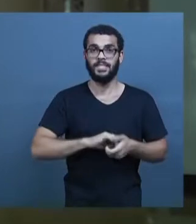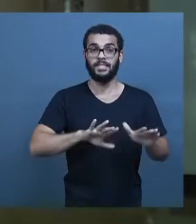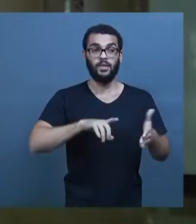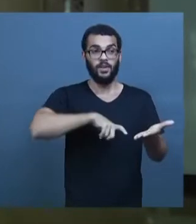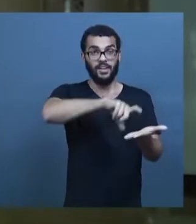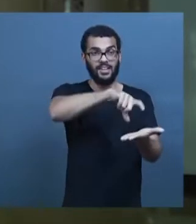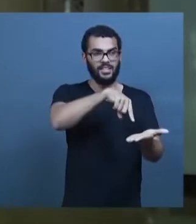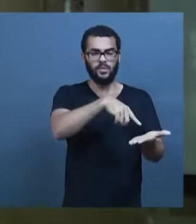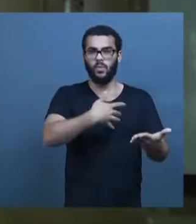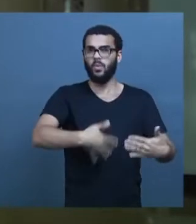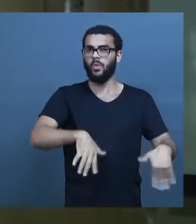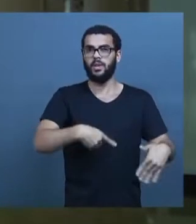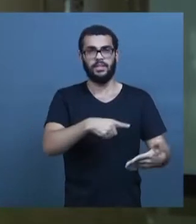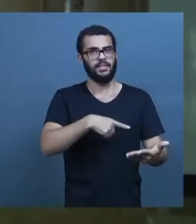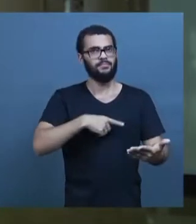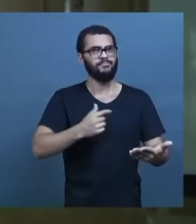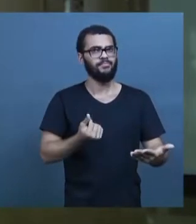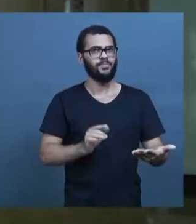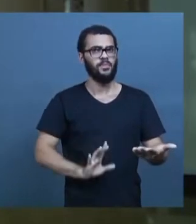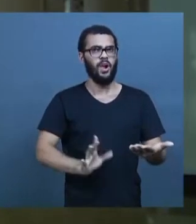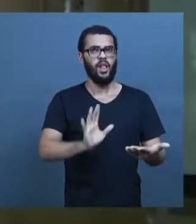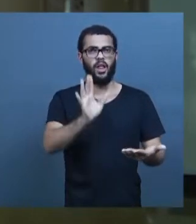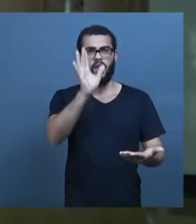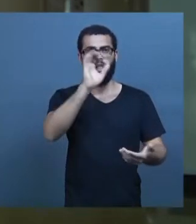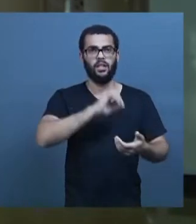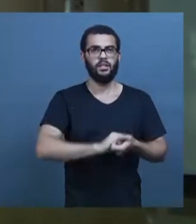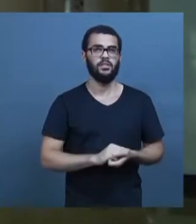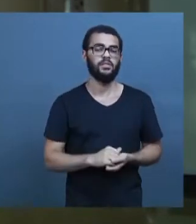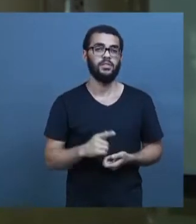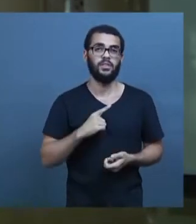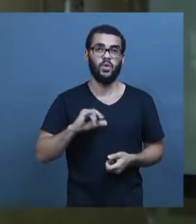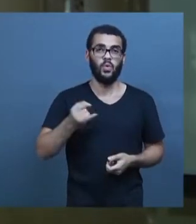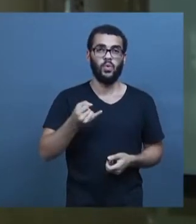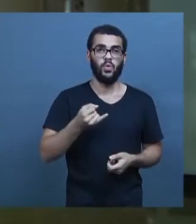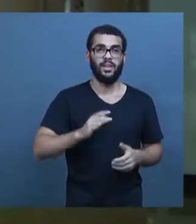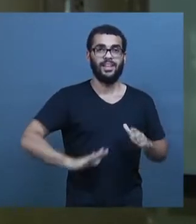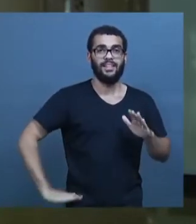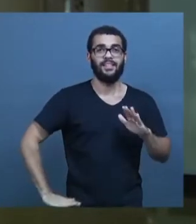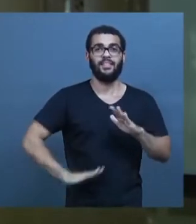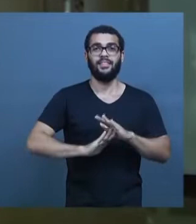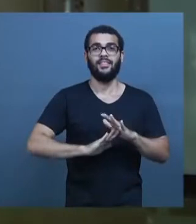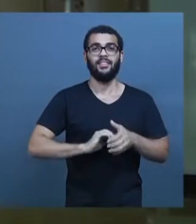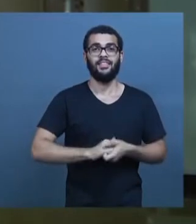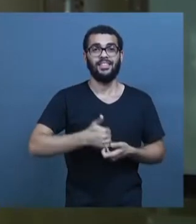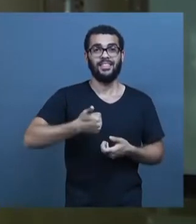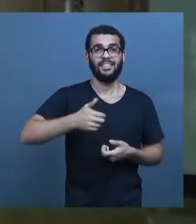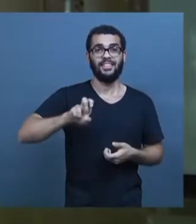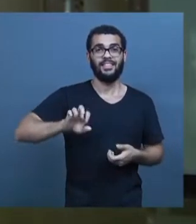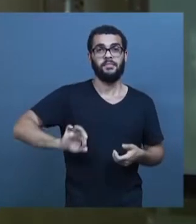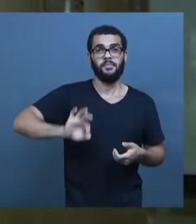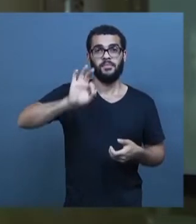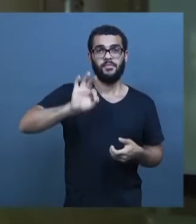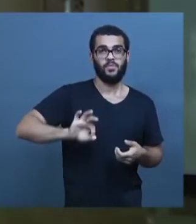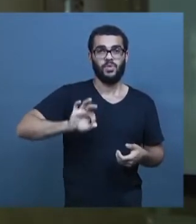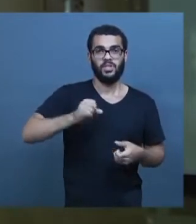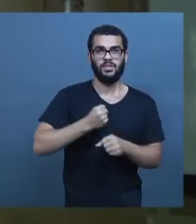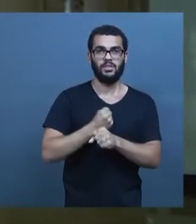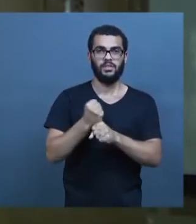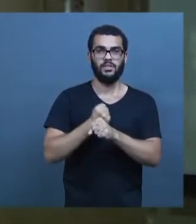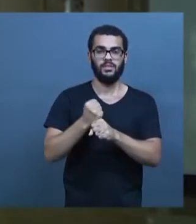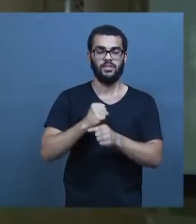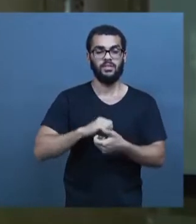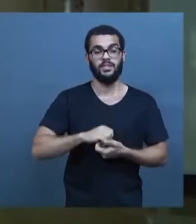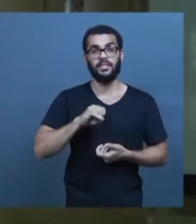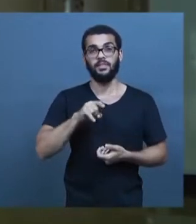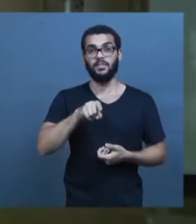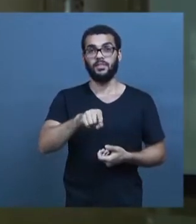existir, né? Nós temos aí valores acumulados de juros que podem chegar a 500% ao ano, né? Então, se você pagar